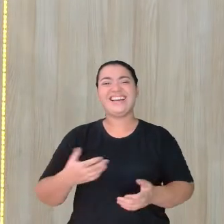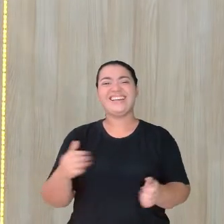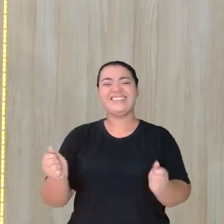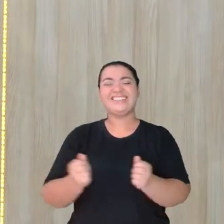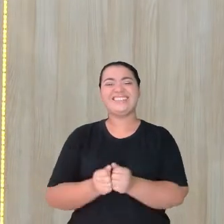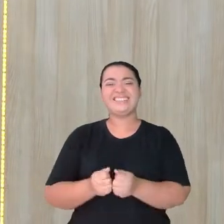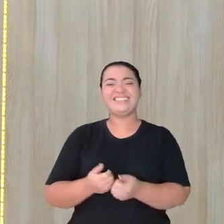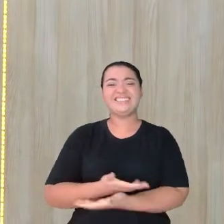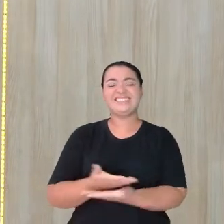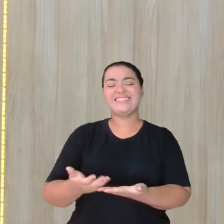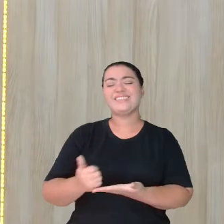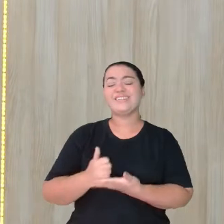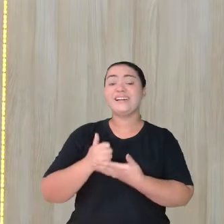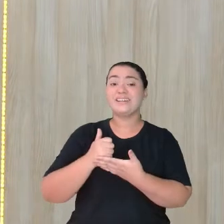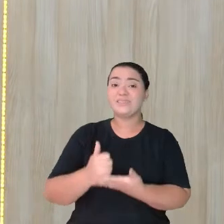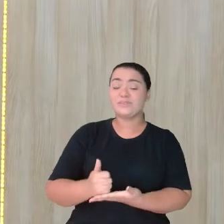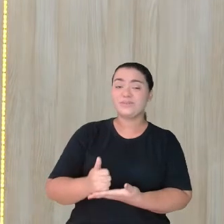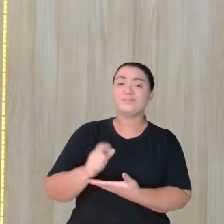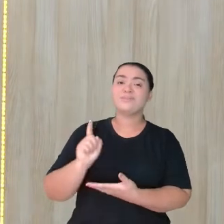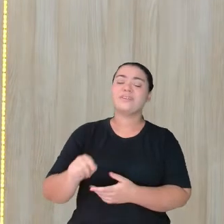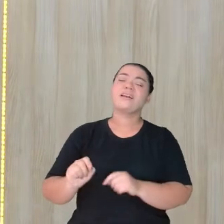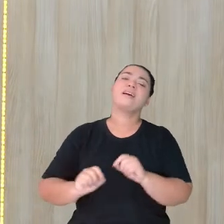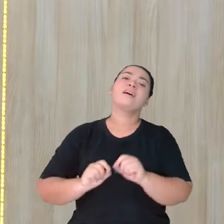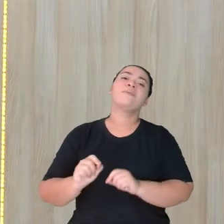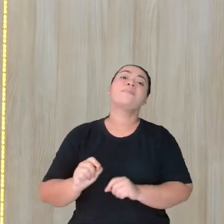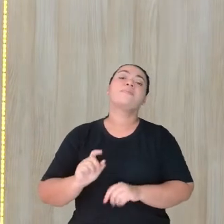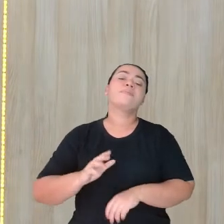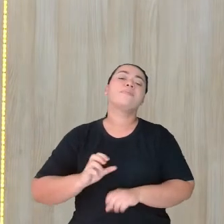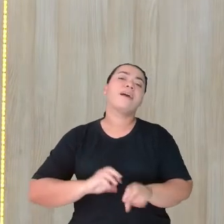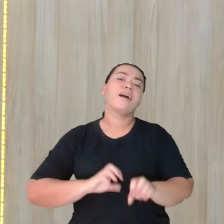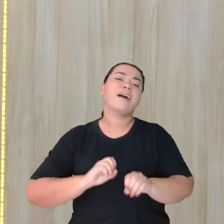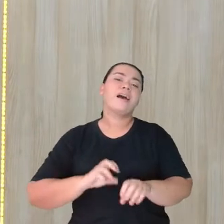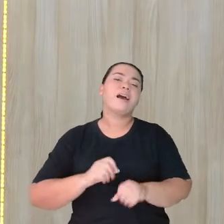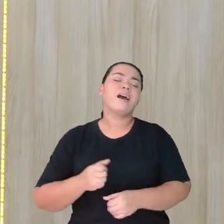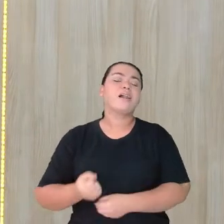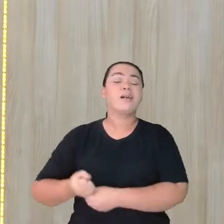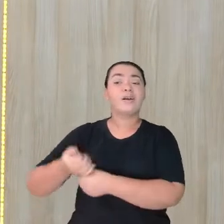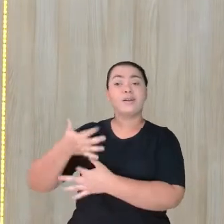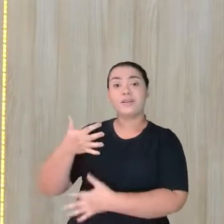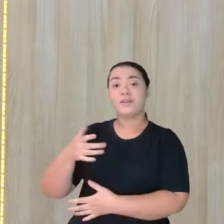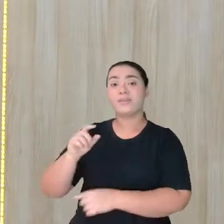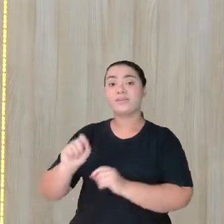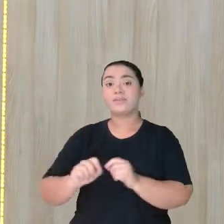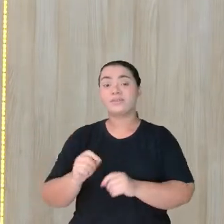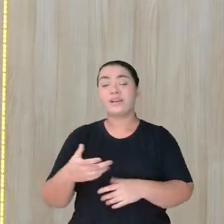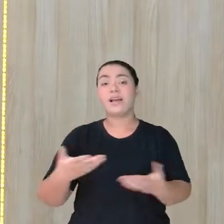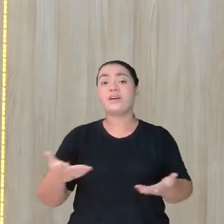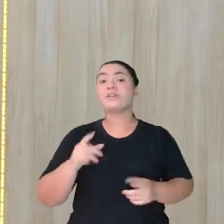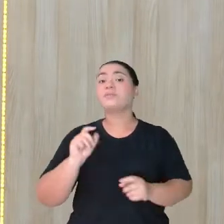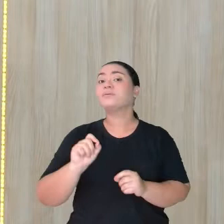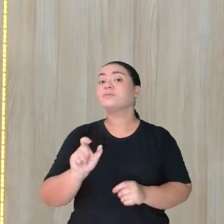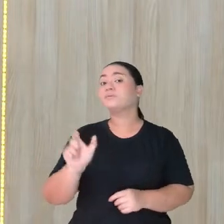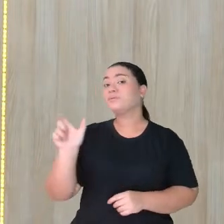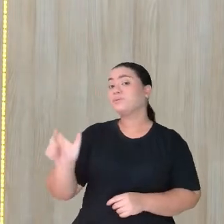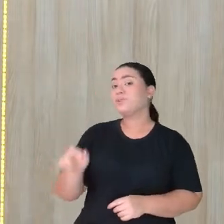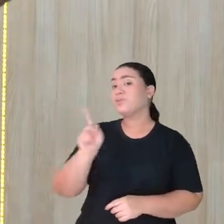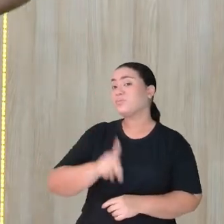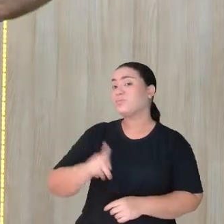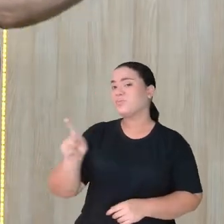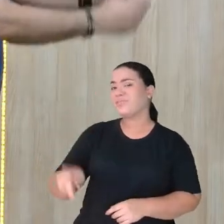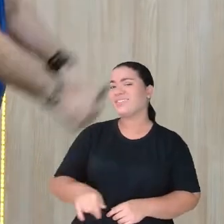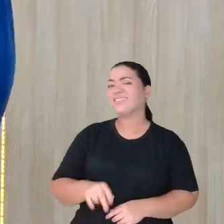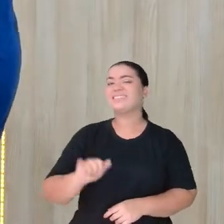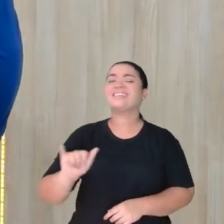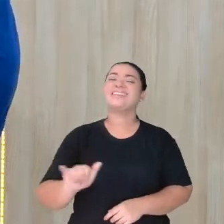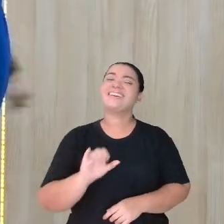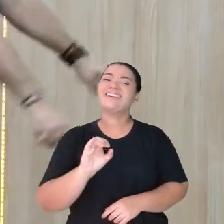conosco para nos ajudar na nossa aula, acompanhando no chat. Então estou falando dela, professora